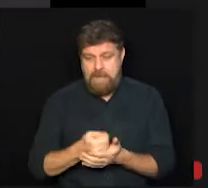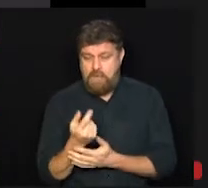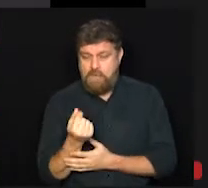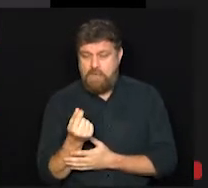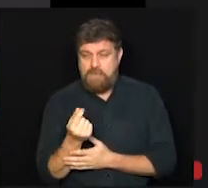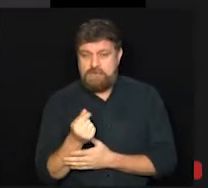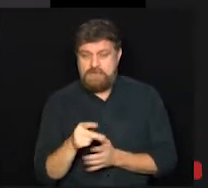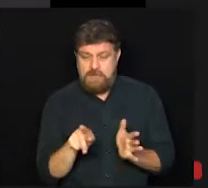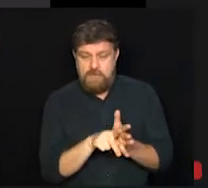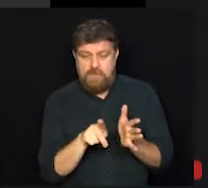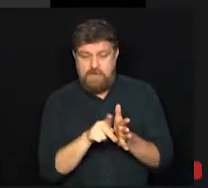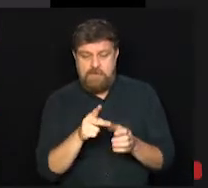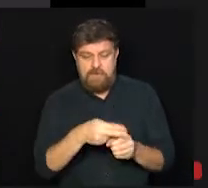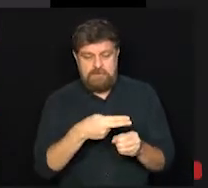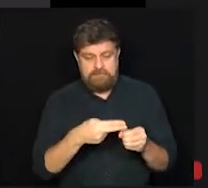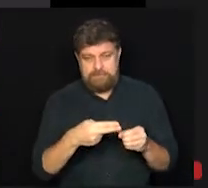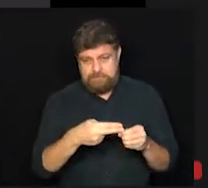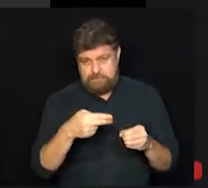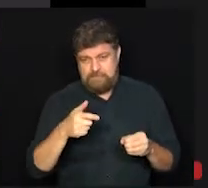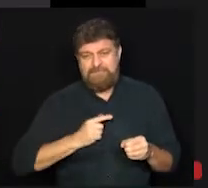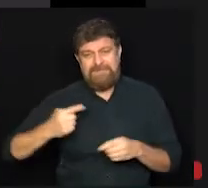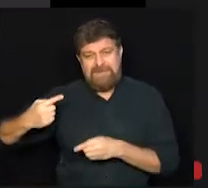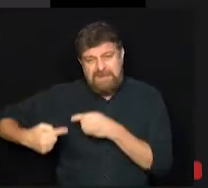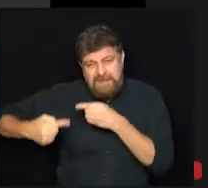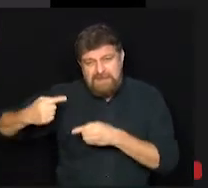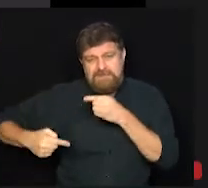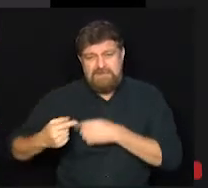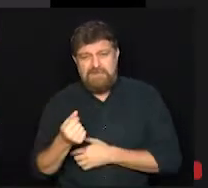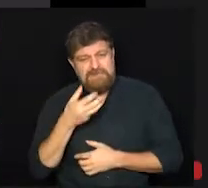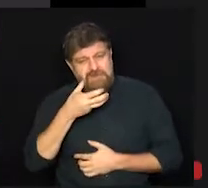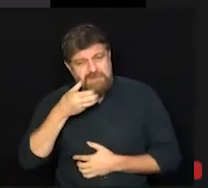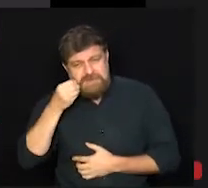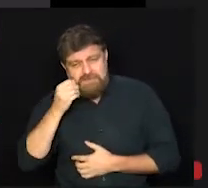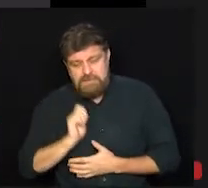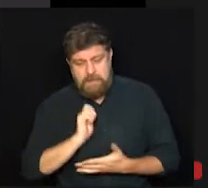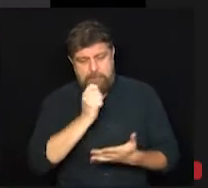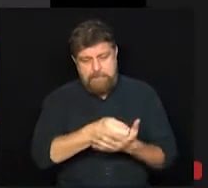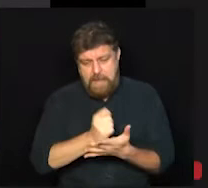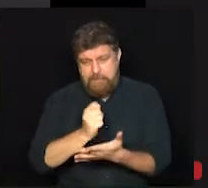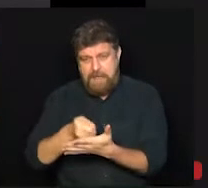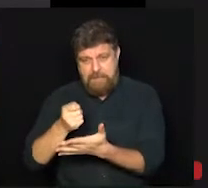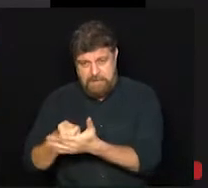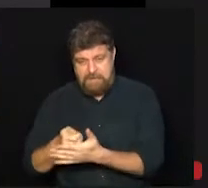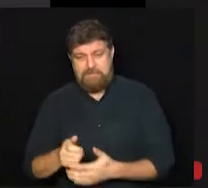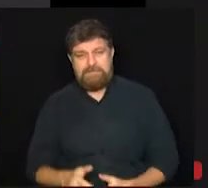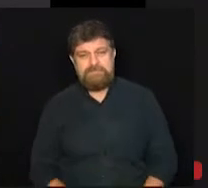Isso tem uma implicação muito importante nas discussões orçamentárias que a gente precisa ter.